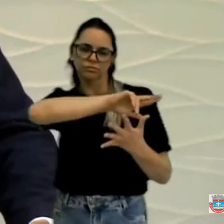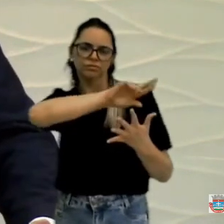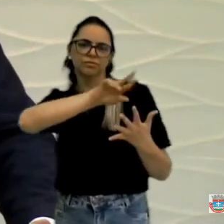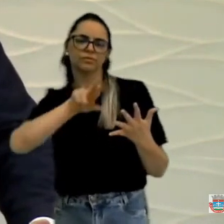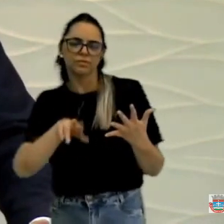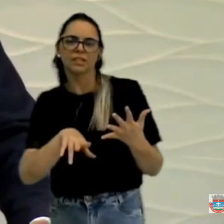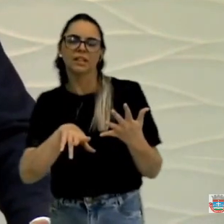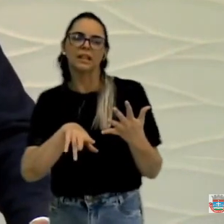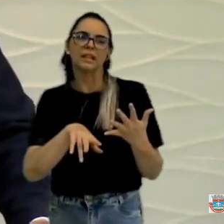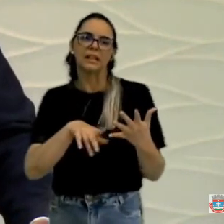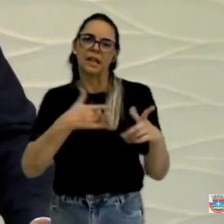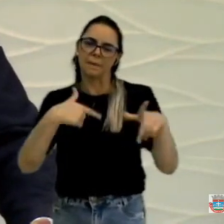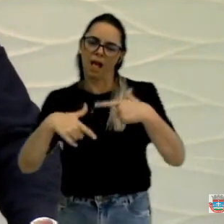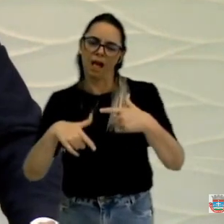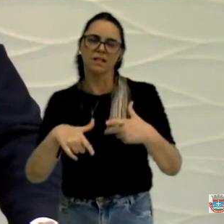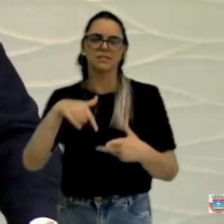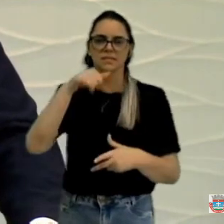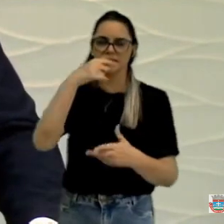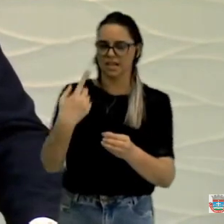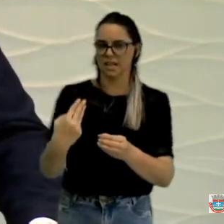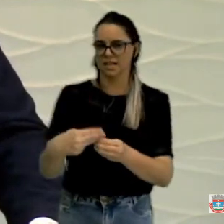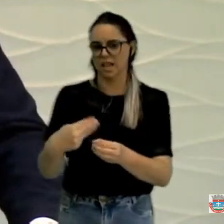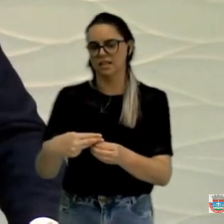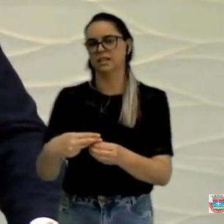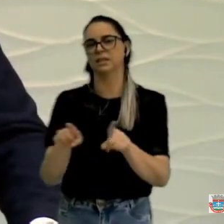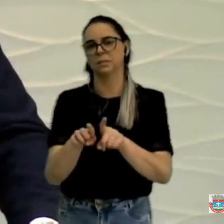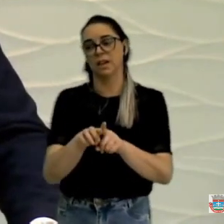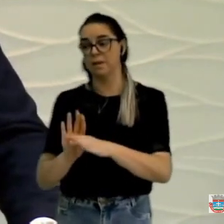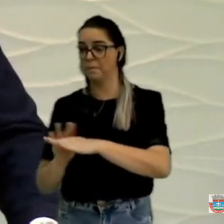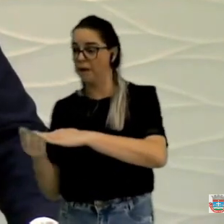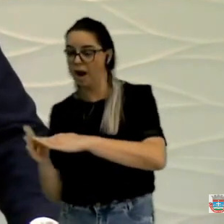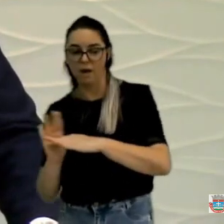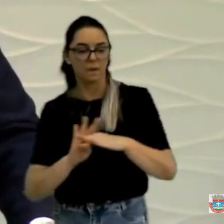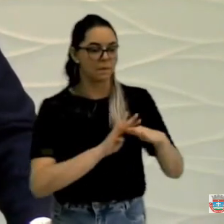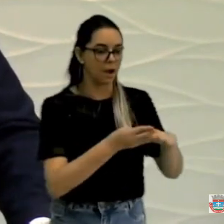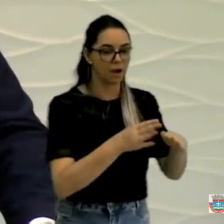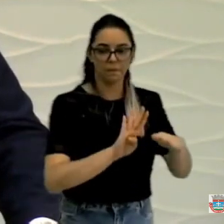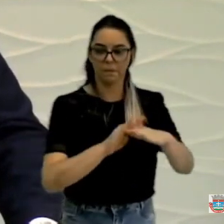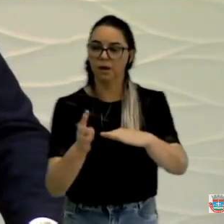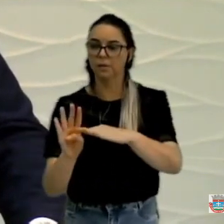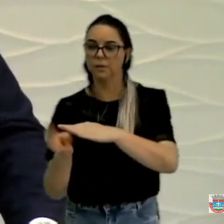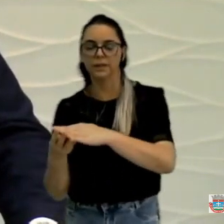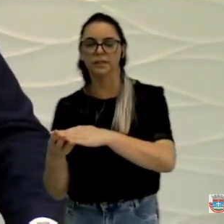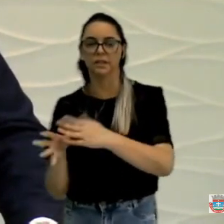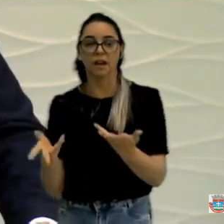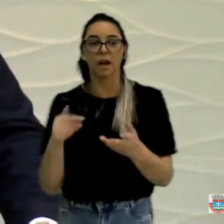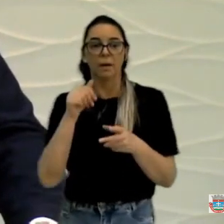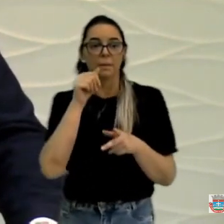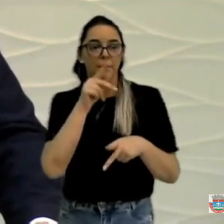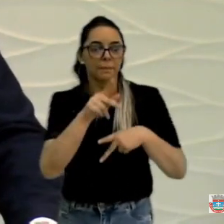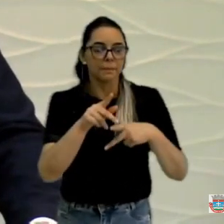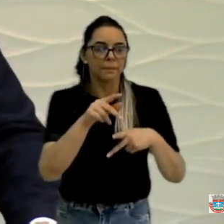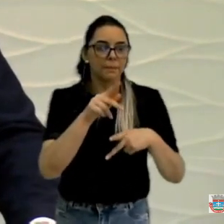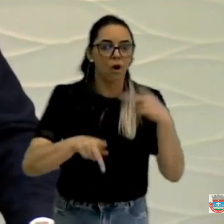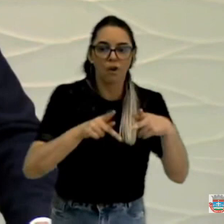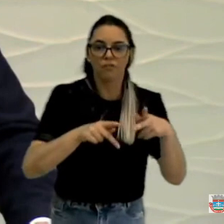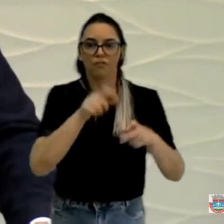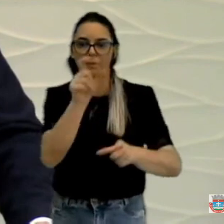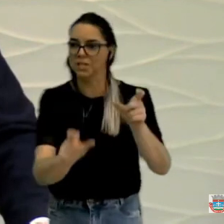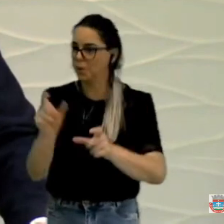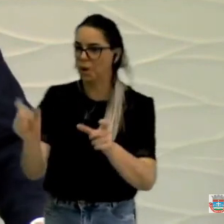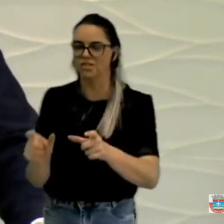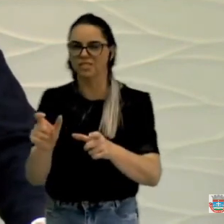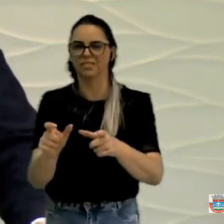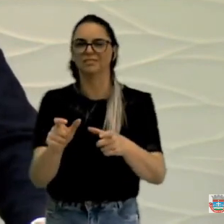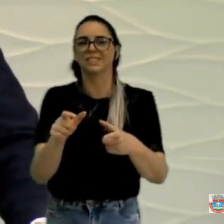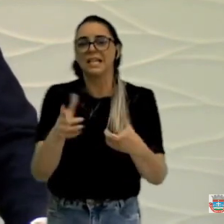na cidade e da cidade partindo para os bairros, e a gente tem visto o quanto as pessoas estão carentes de serviços essenciais.